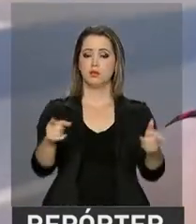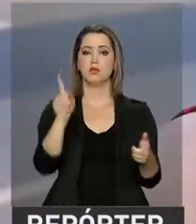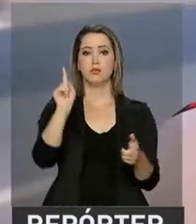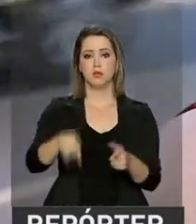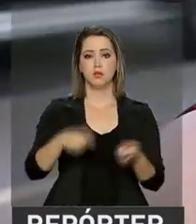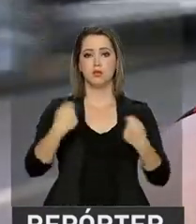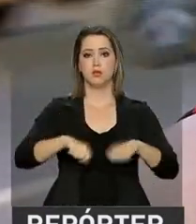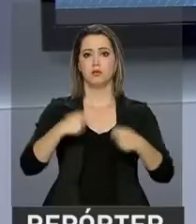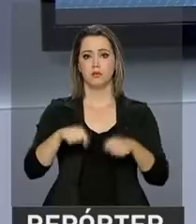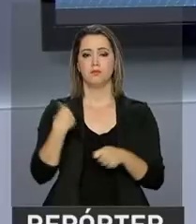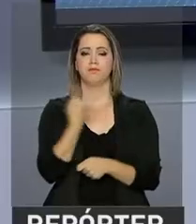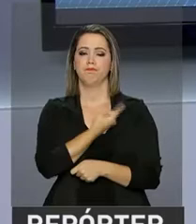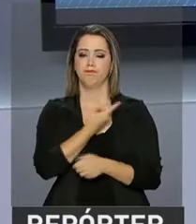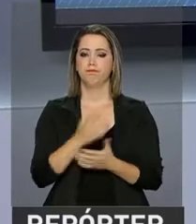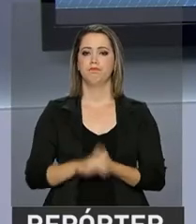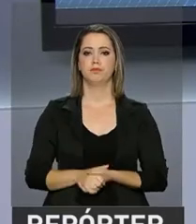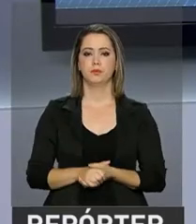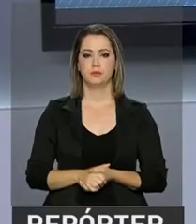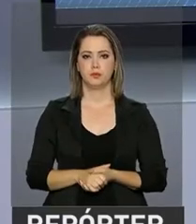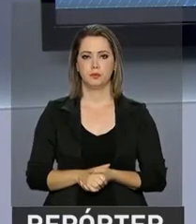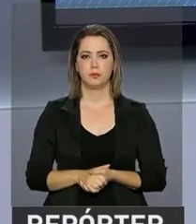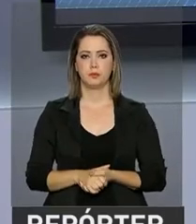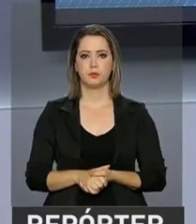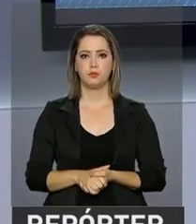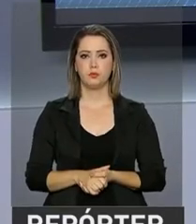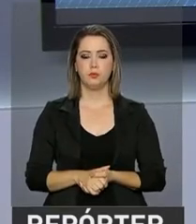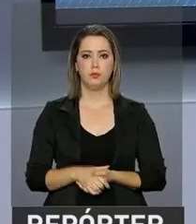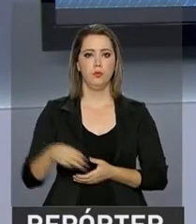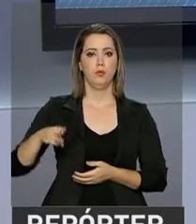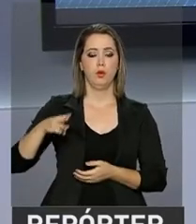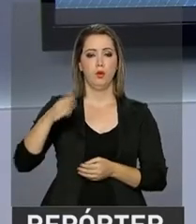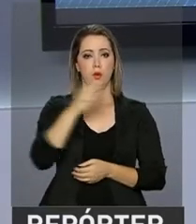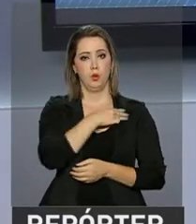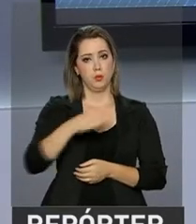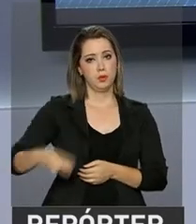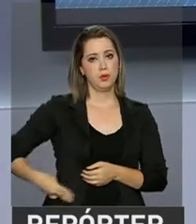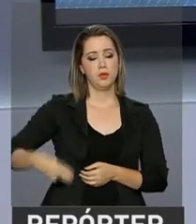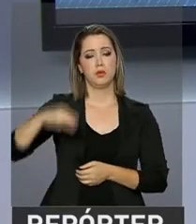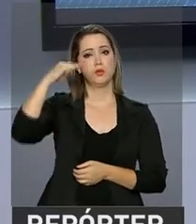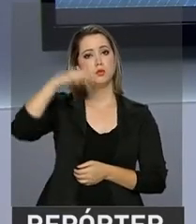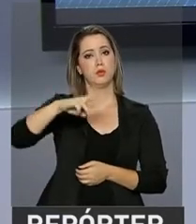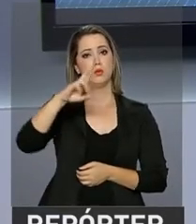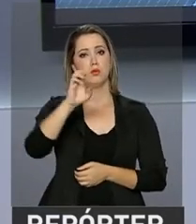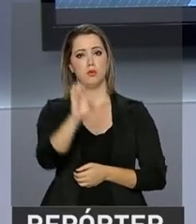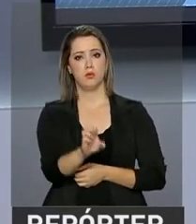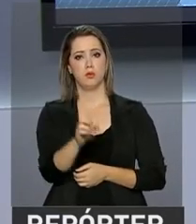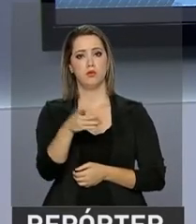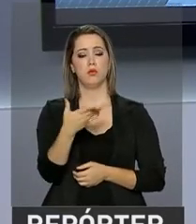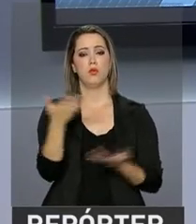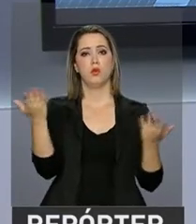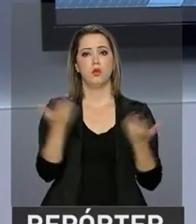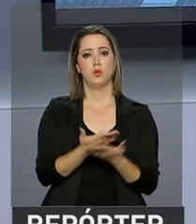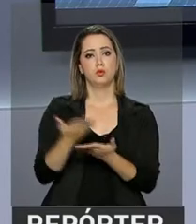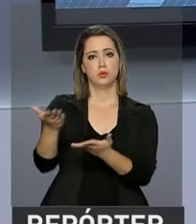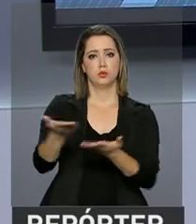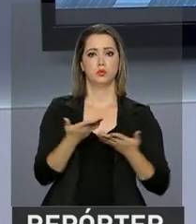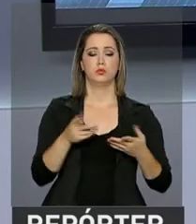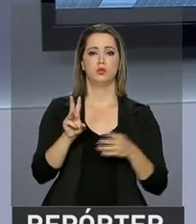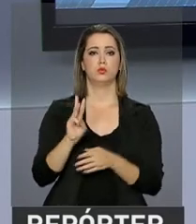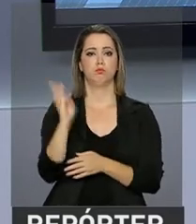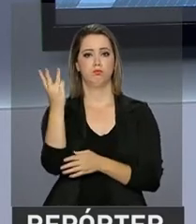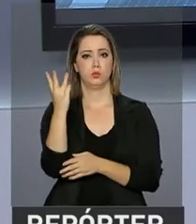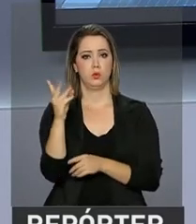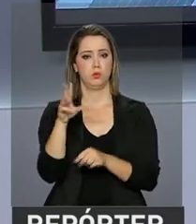para o nosso tratamento. O ministro das Relações Exteriores, Aloísio Nunes, foi recebido hoje em Washington